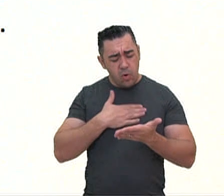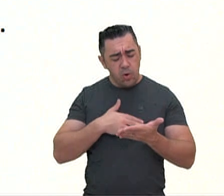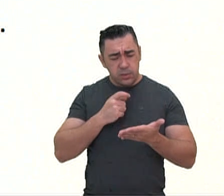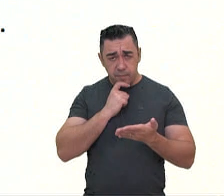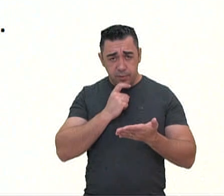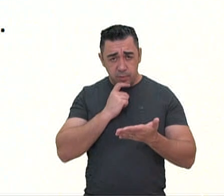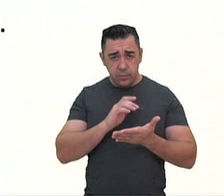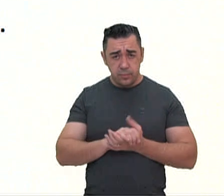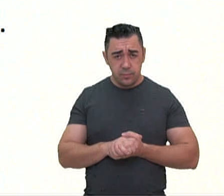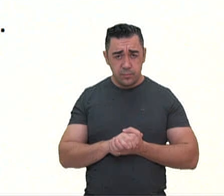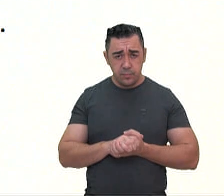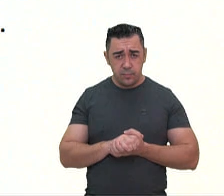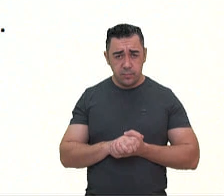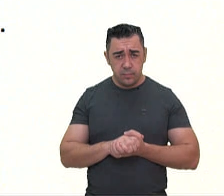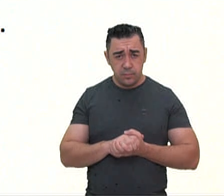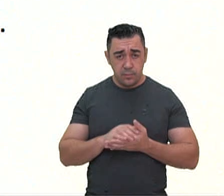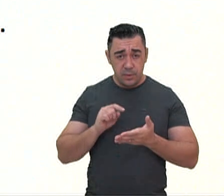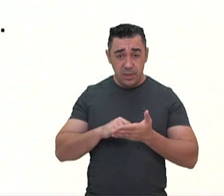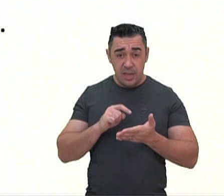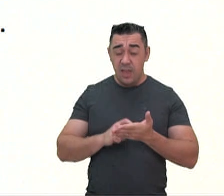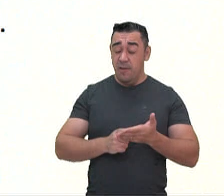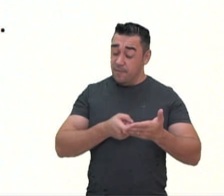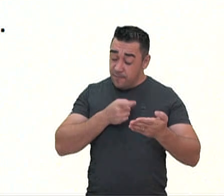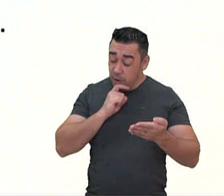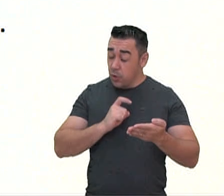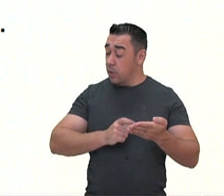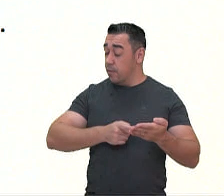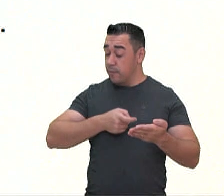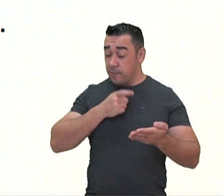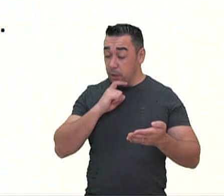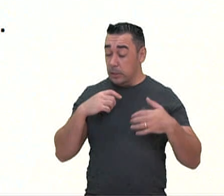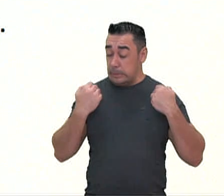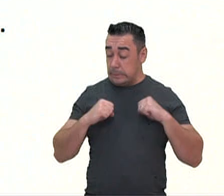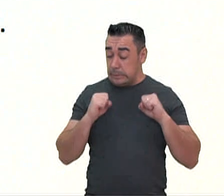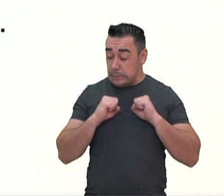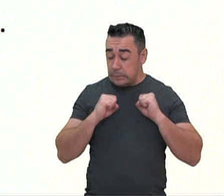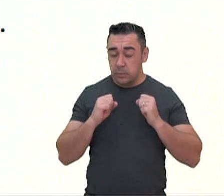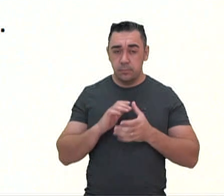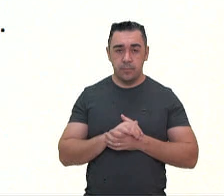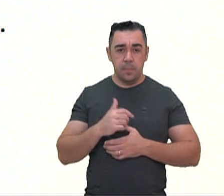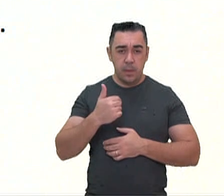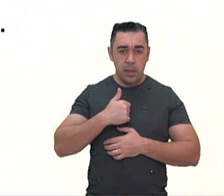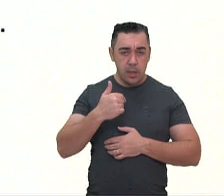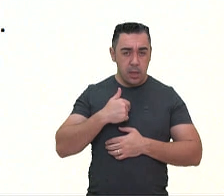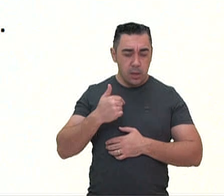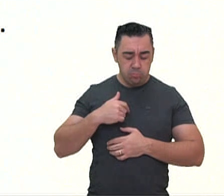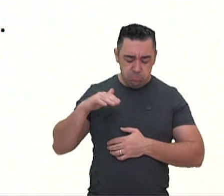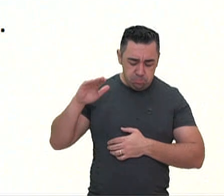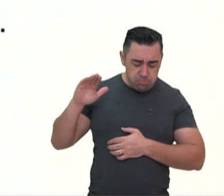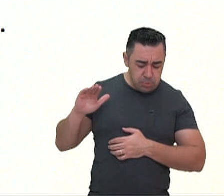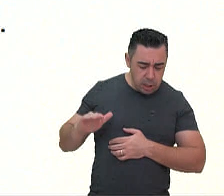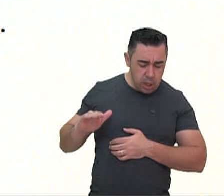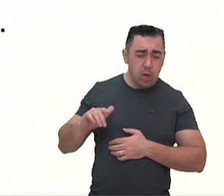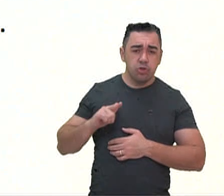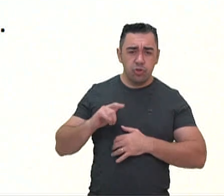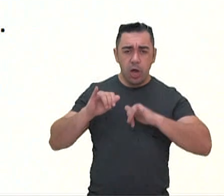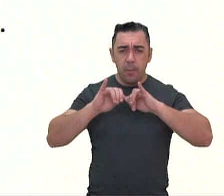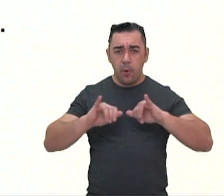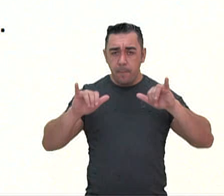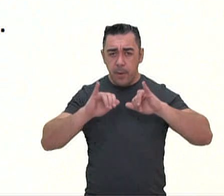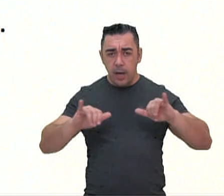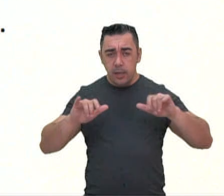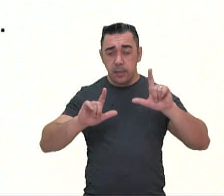frio? Frio, frio mesmo. Quando eu era pequena, havia uma propaganda na